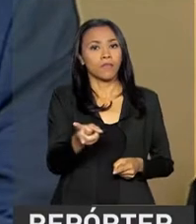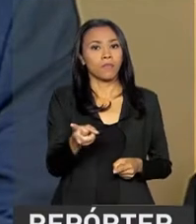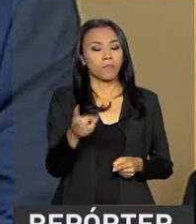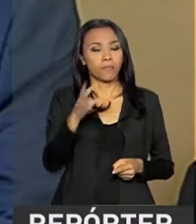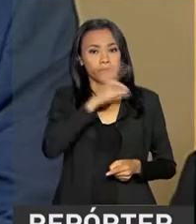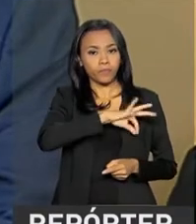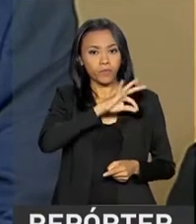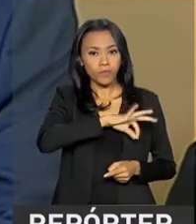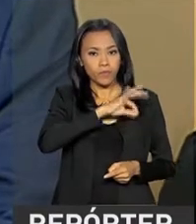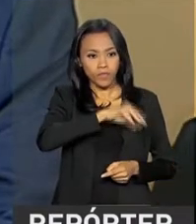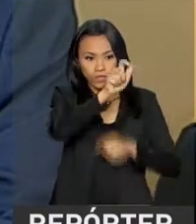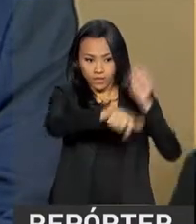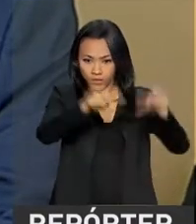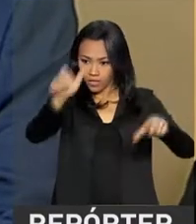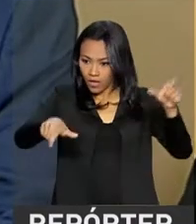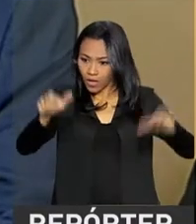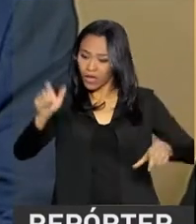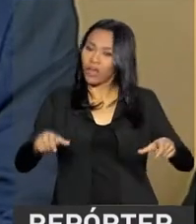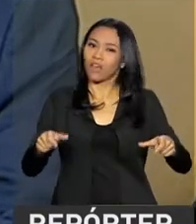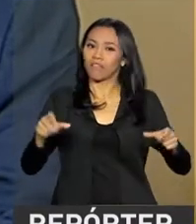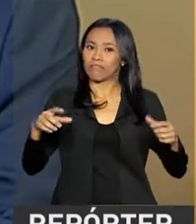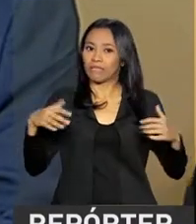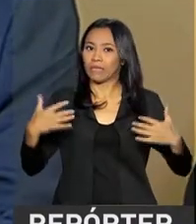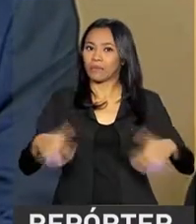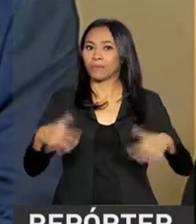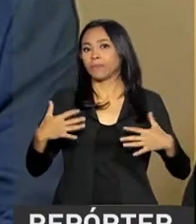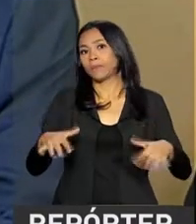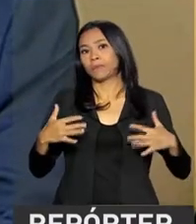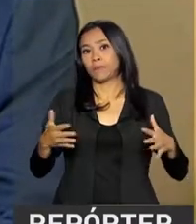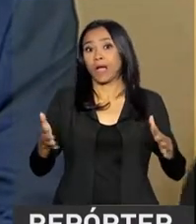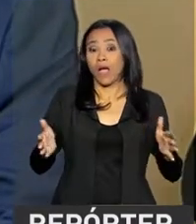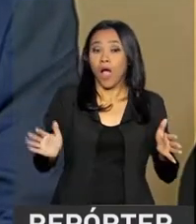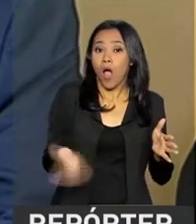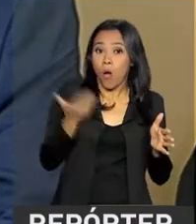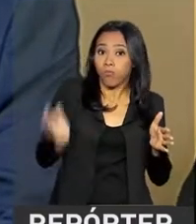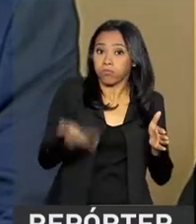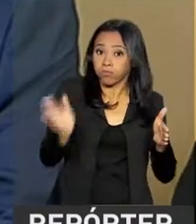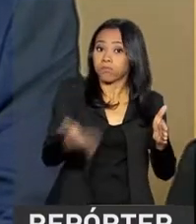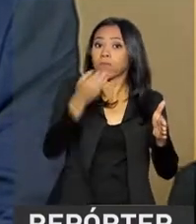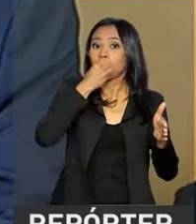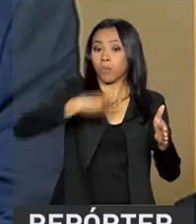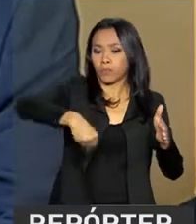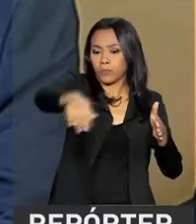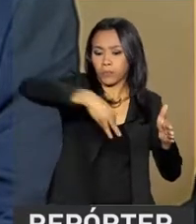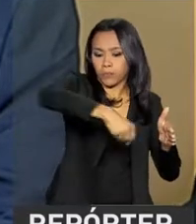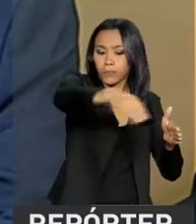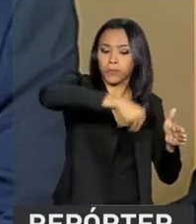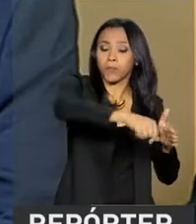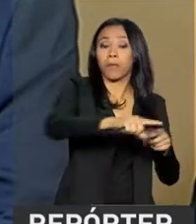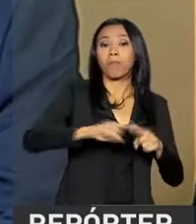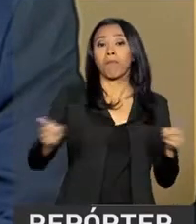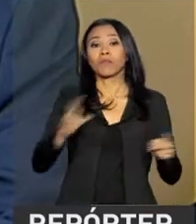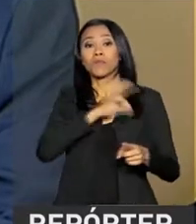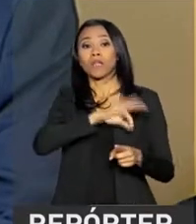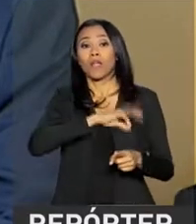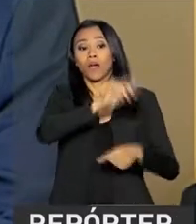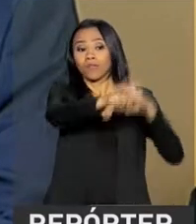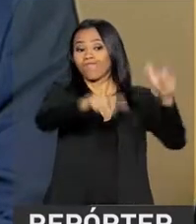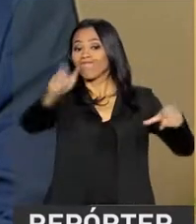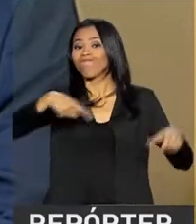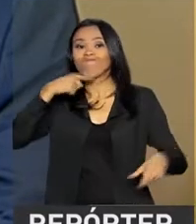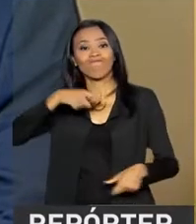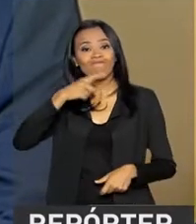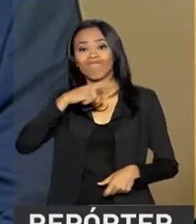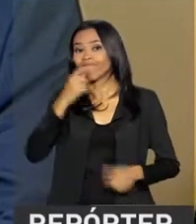está sendo o ruído a gente aumenta a produção aumenta a produtividade mas não tem conseguido aumentar a renda do produtor e